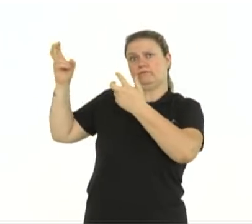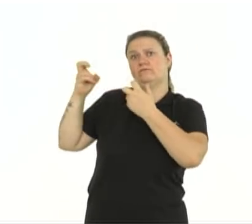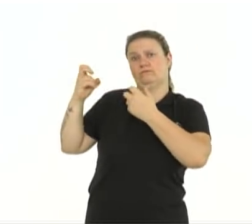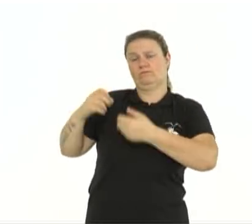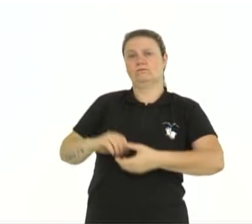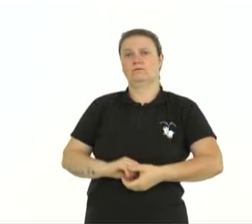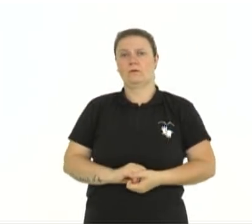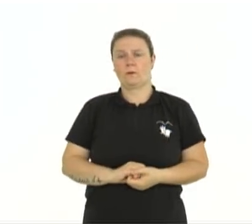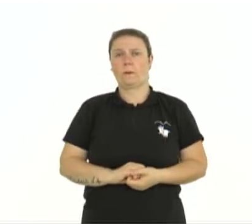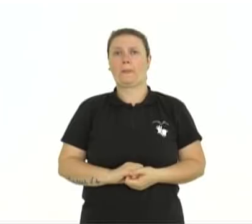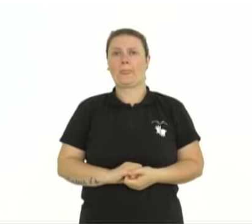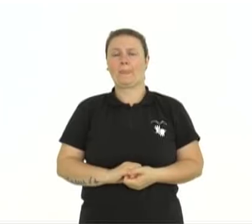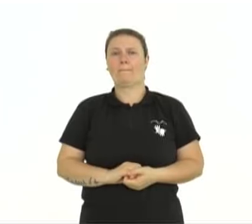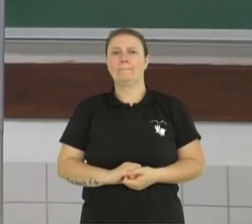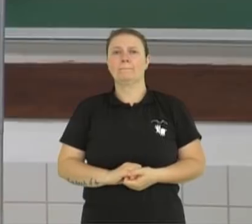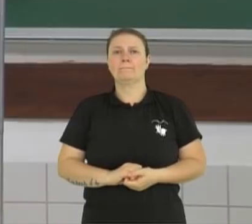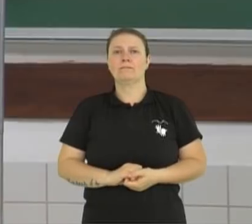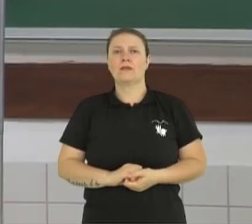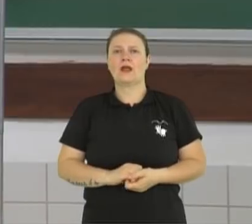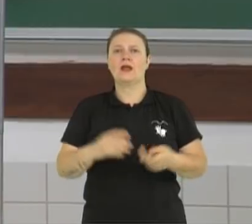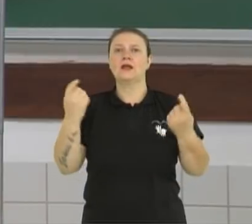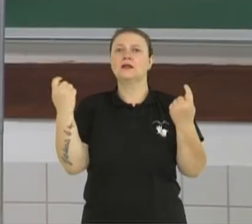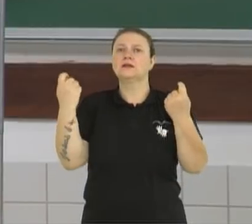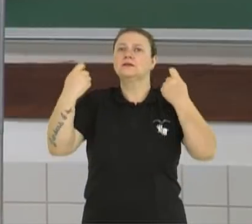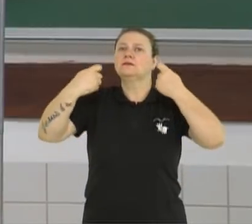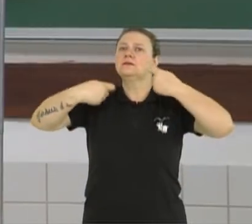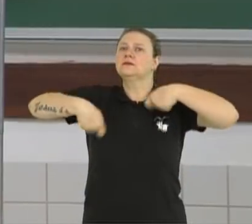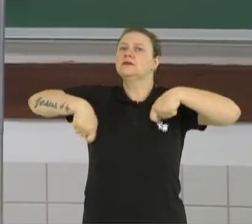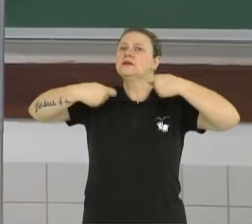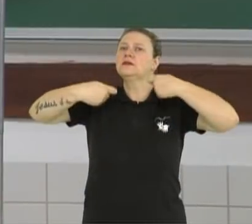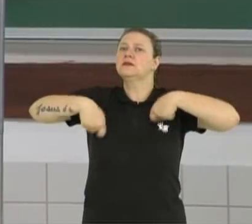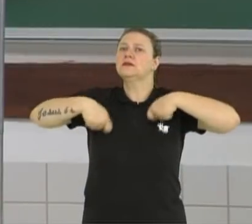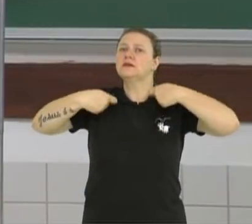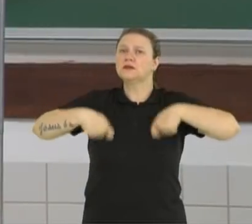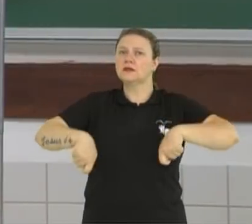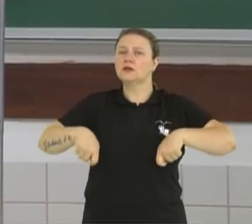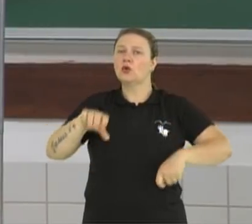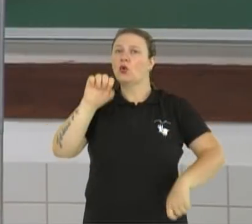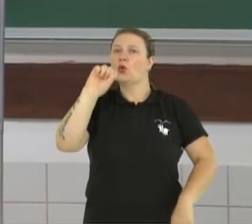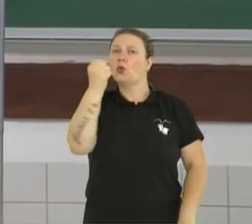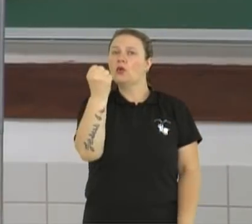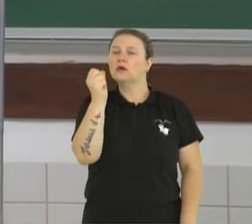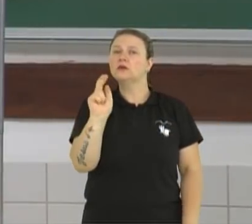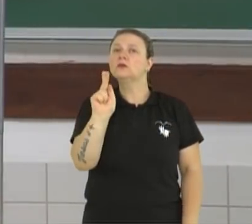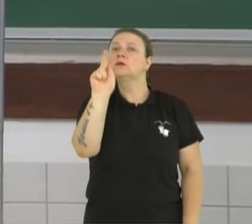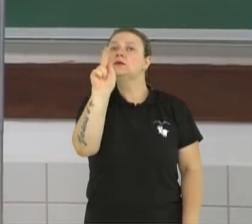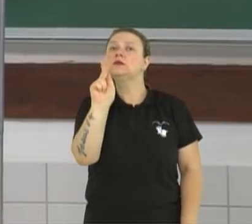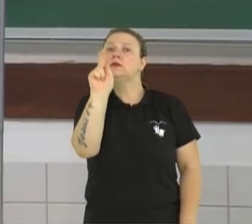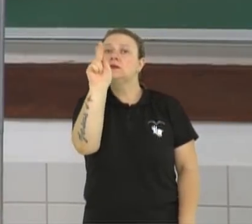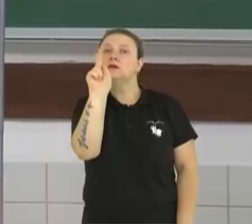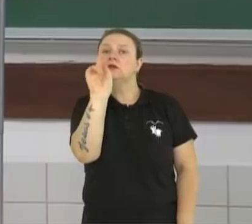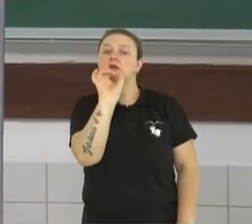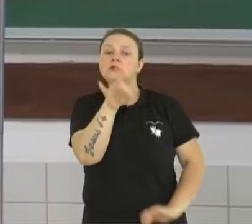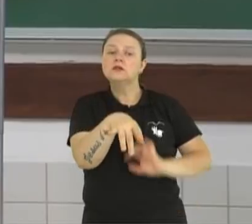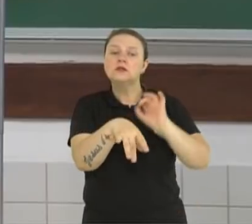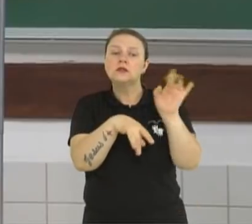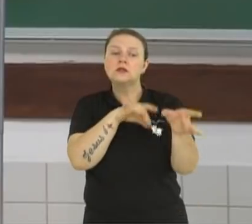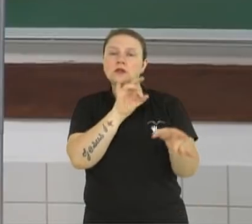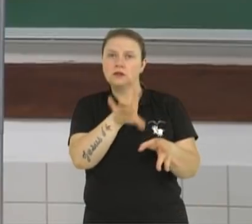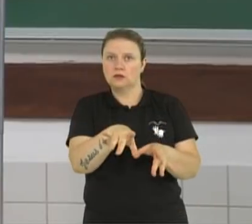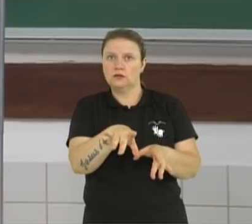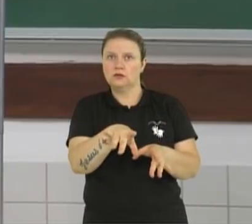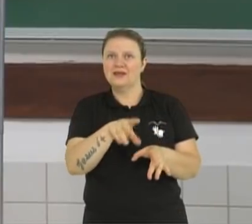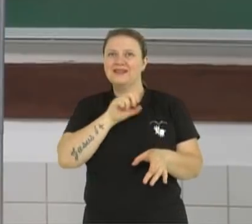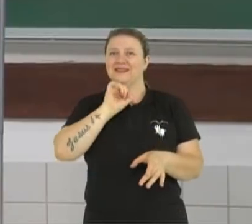E aí eles têm a obrigação de descerem com 8 quilos de lixo. Se eles não descem, quando eles sobem, eles deixam um